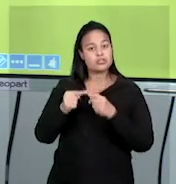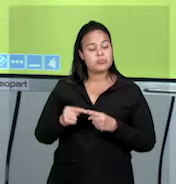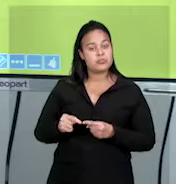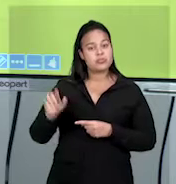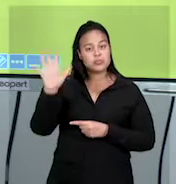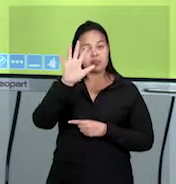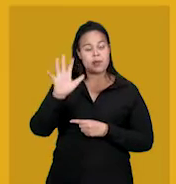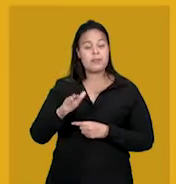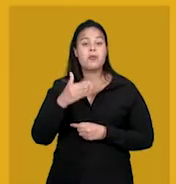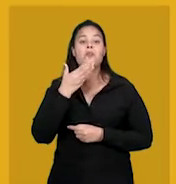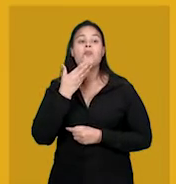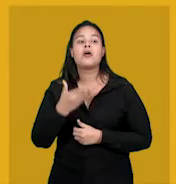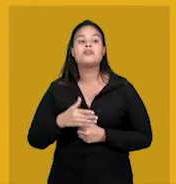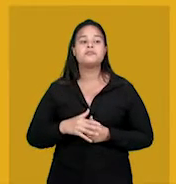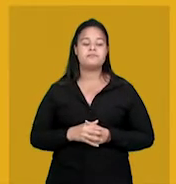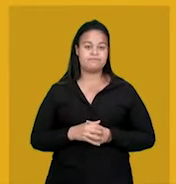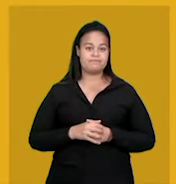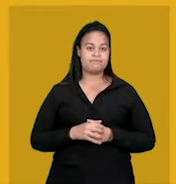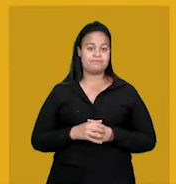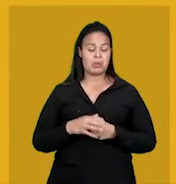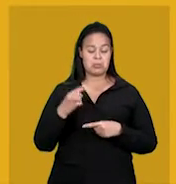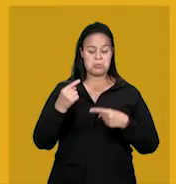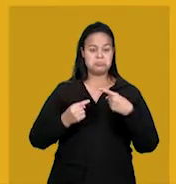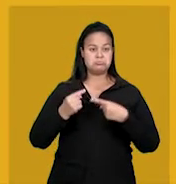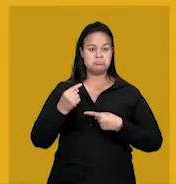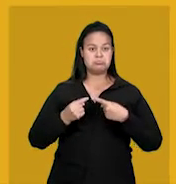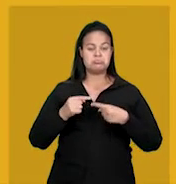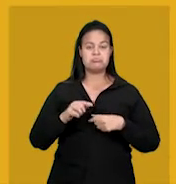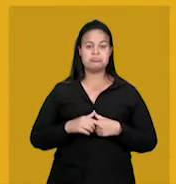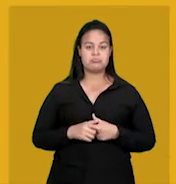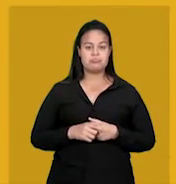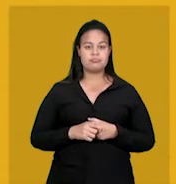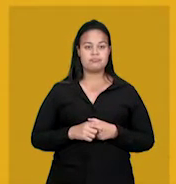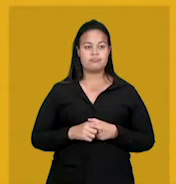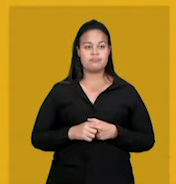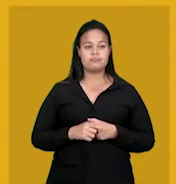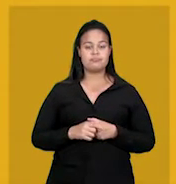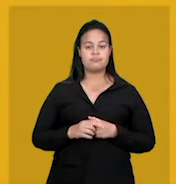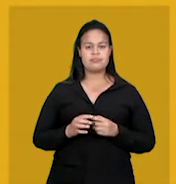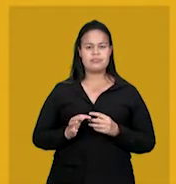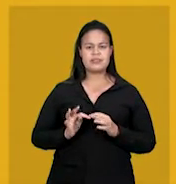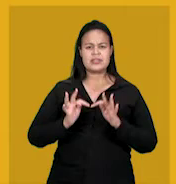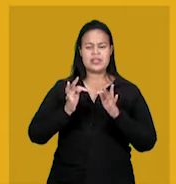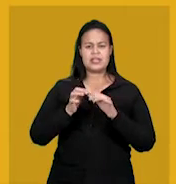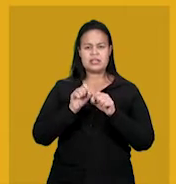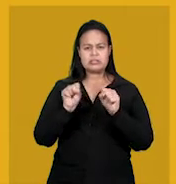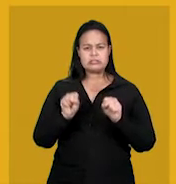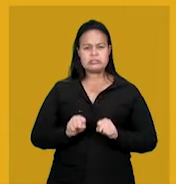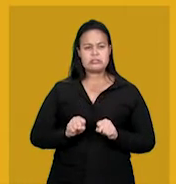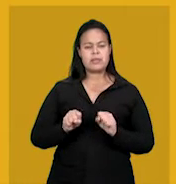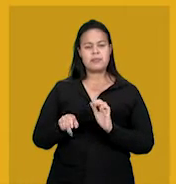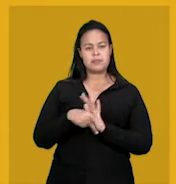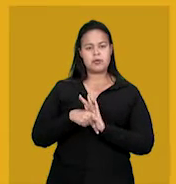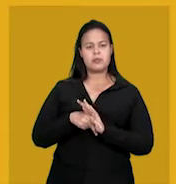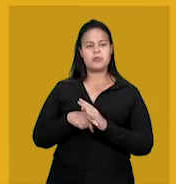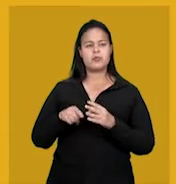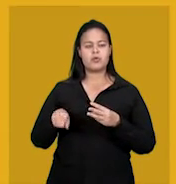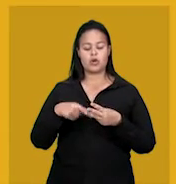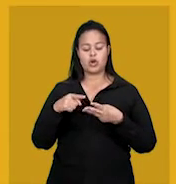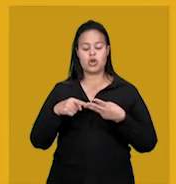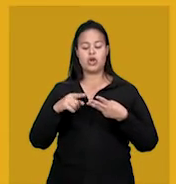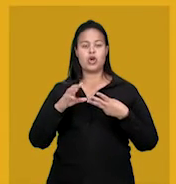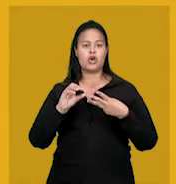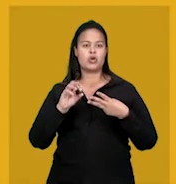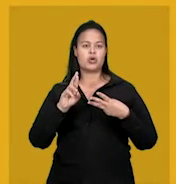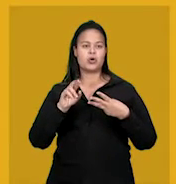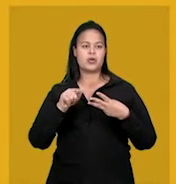Vai ser um mapa de política, de técnica sistemática, de croquis ou de anamorfose. Então vocês vão encontrar